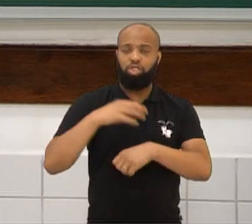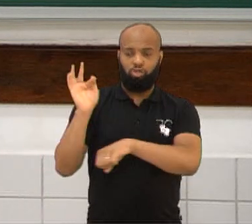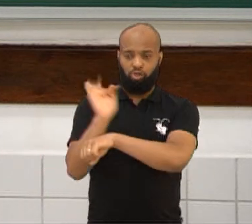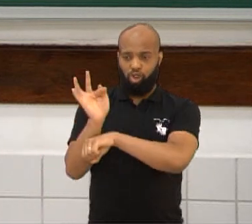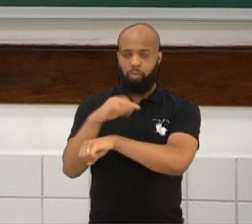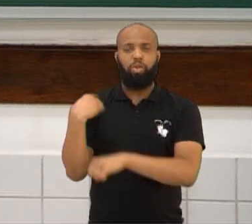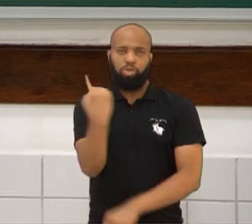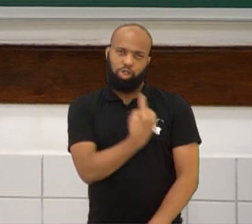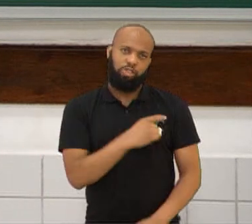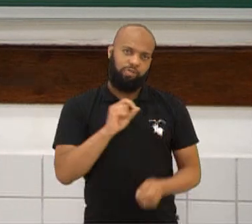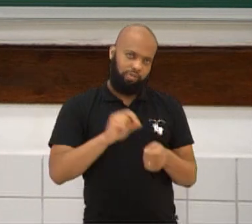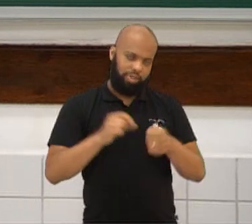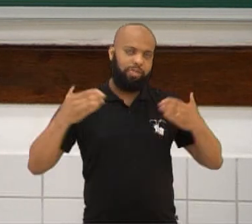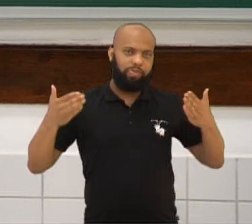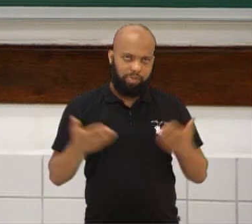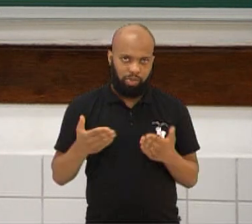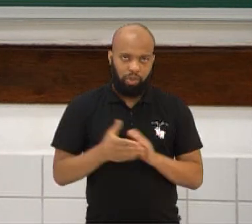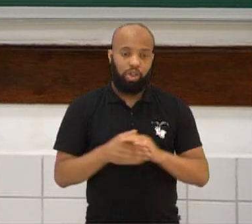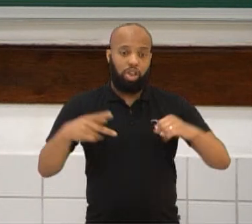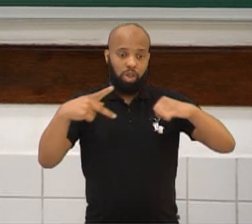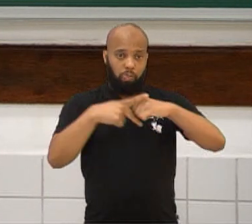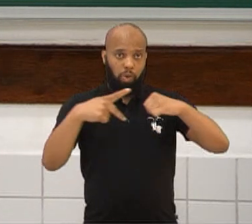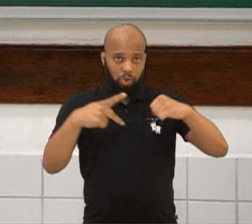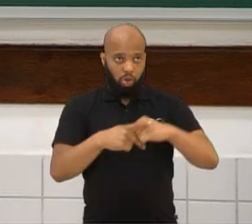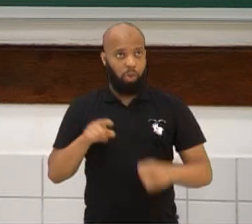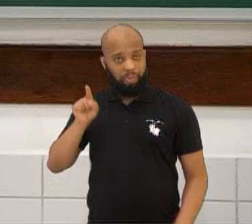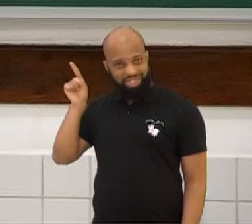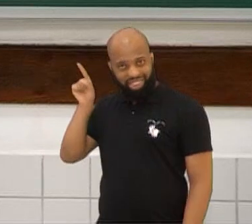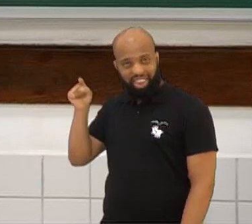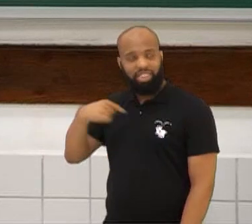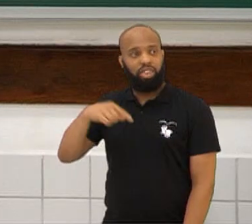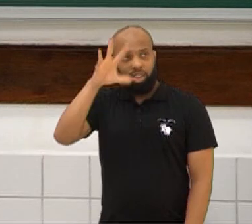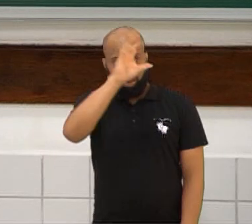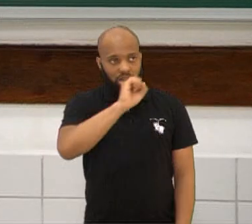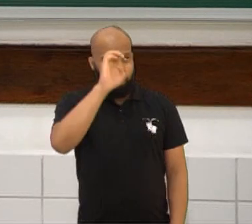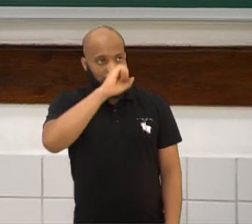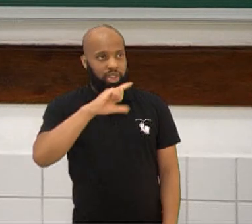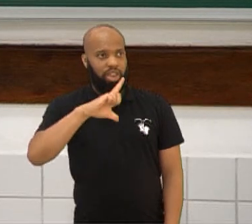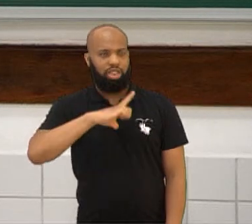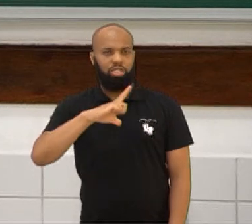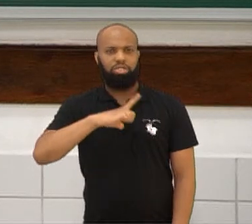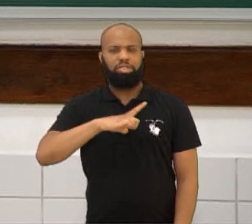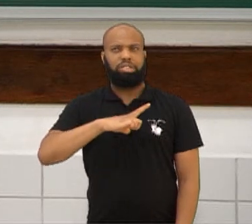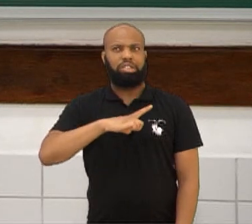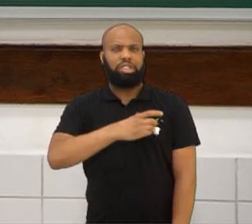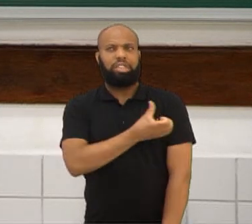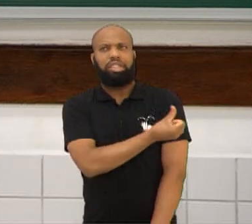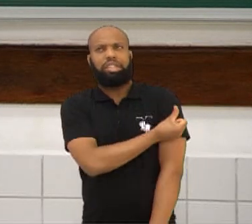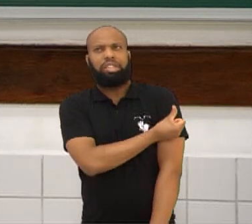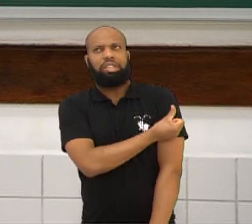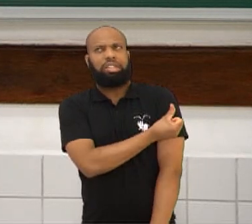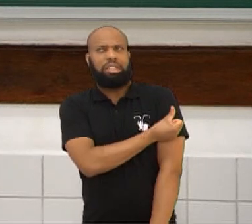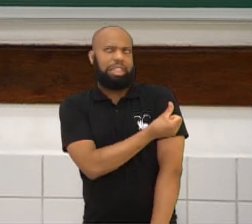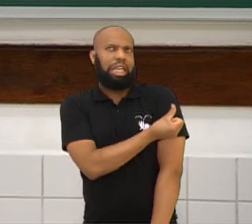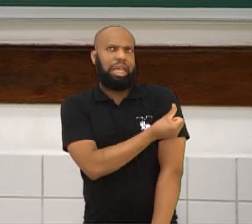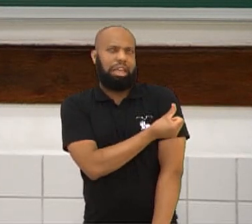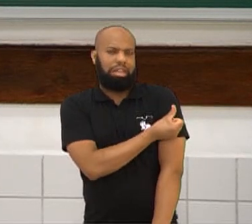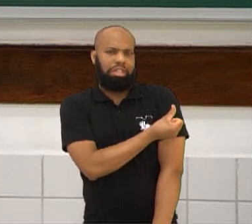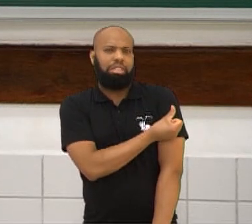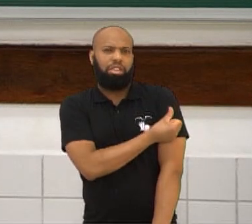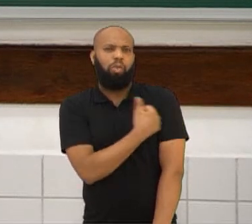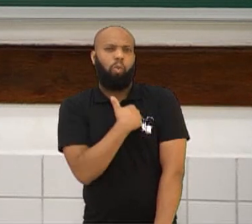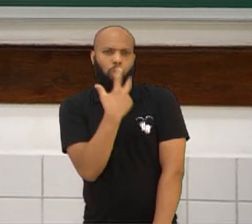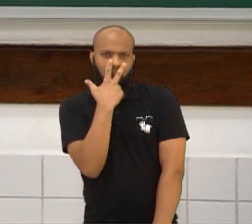isso que nós estamos fazendo agora. Os pronomes oblíquos eu aprendi quando eu estava, não sei, sexta série, e